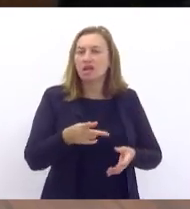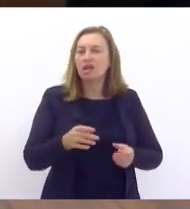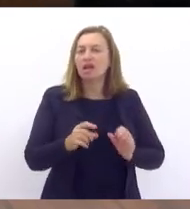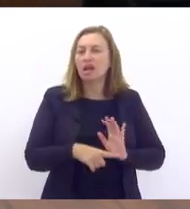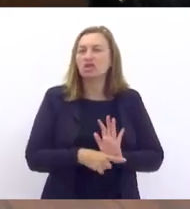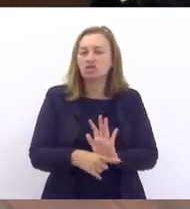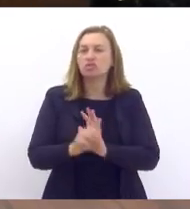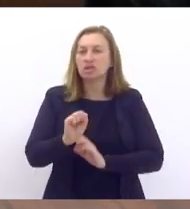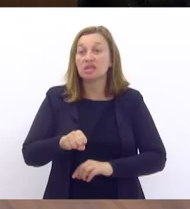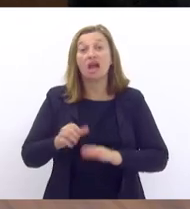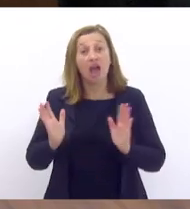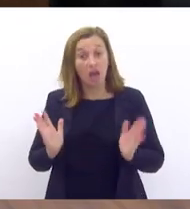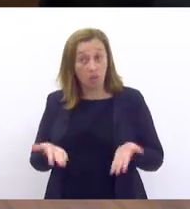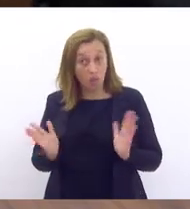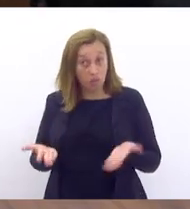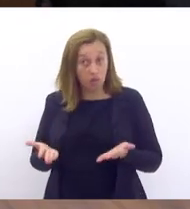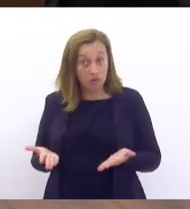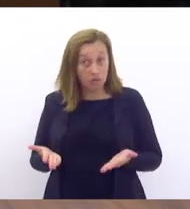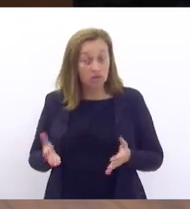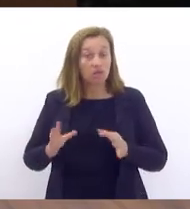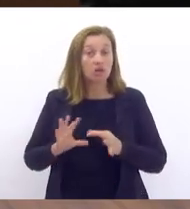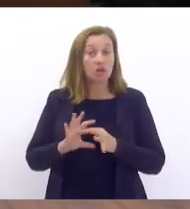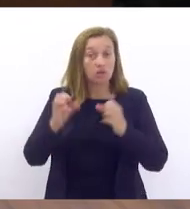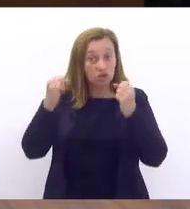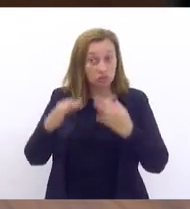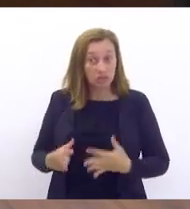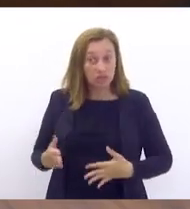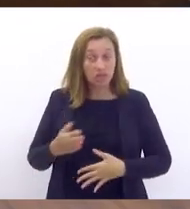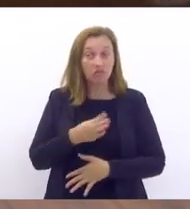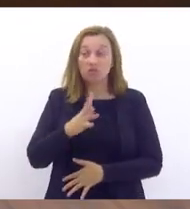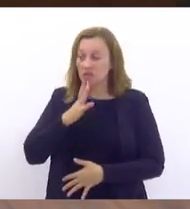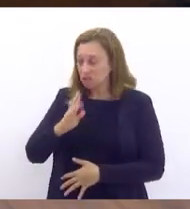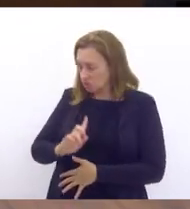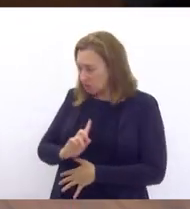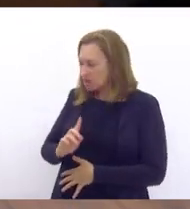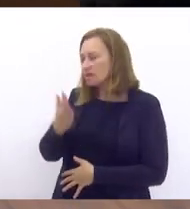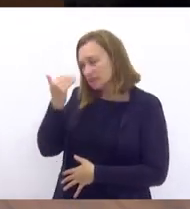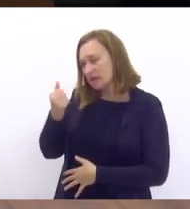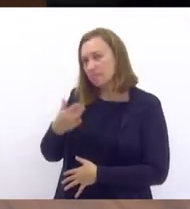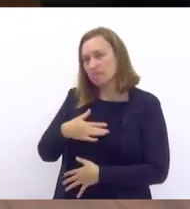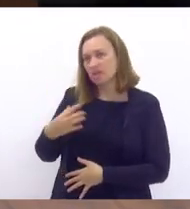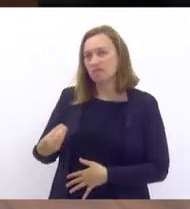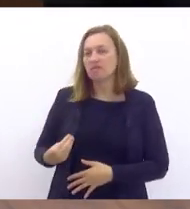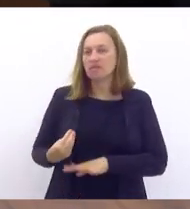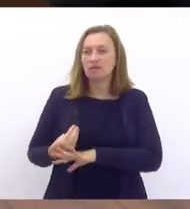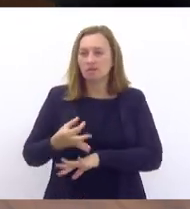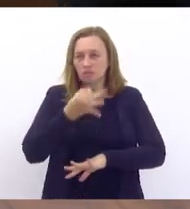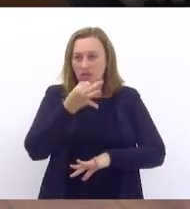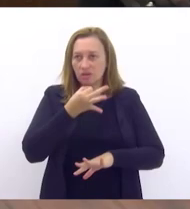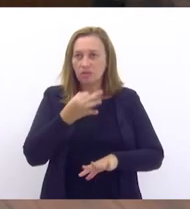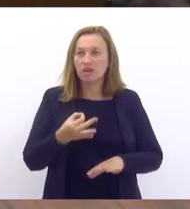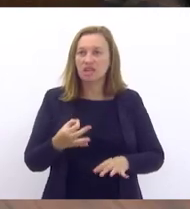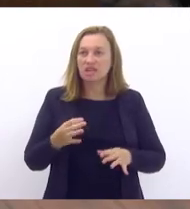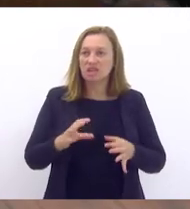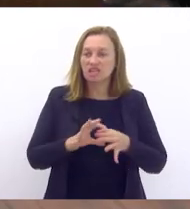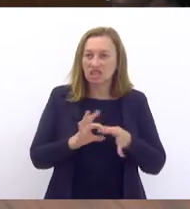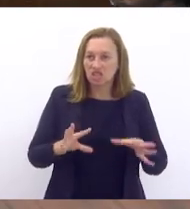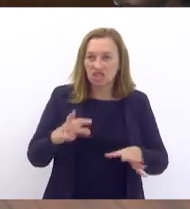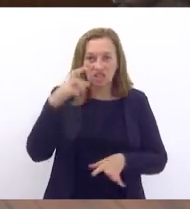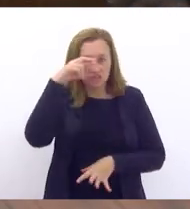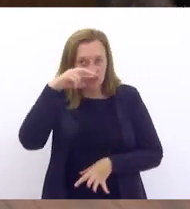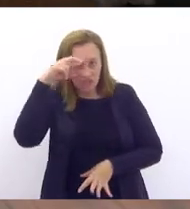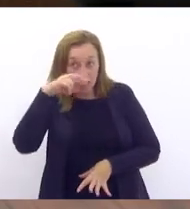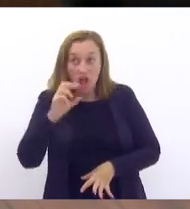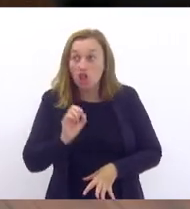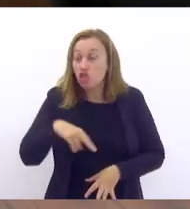contribuição. Agora, eu deixo claro aqui, todos que me conhecem sabem o meu posicionamento. Abrir mão de fiscalização? Nunca.